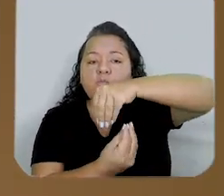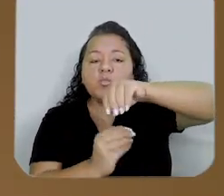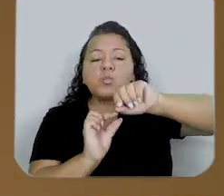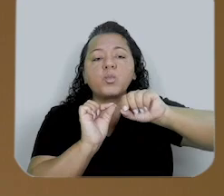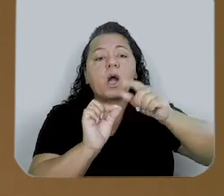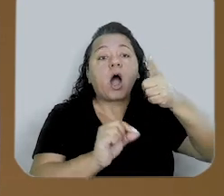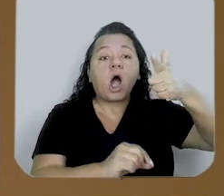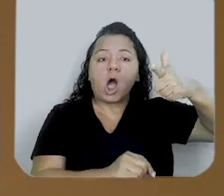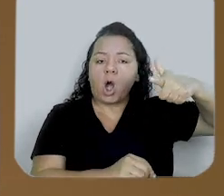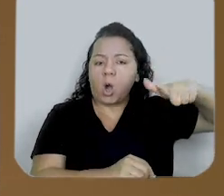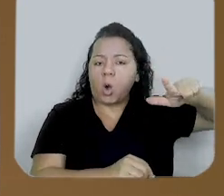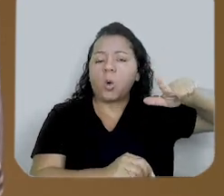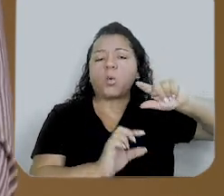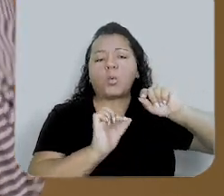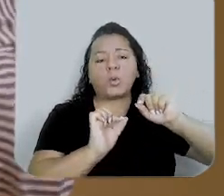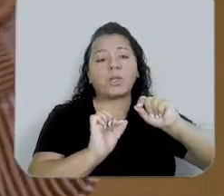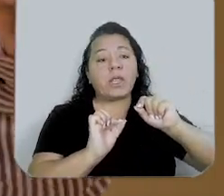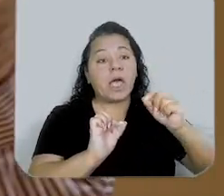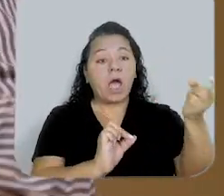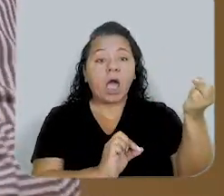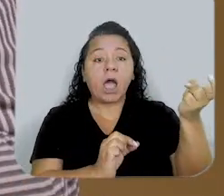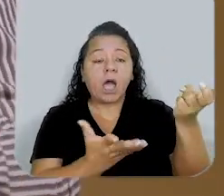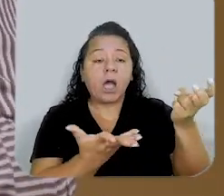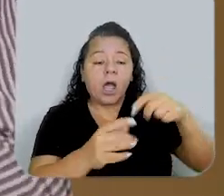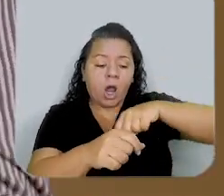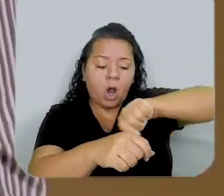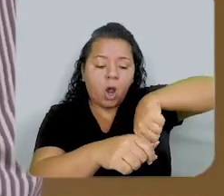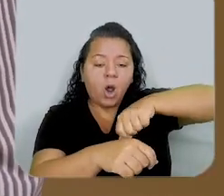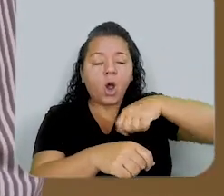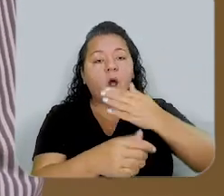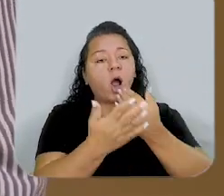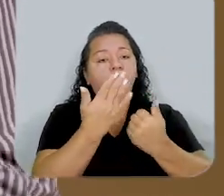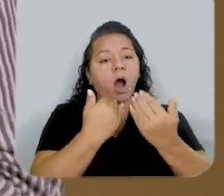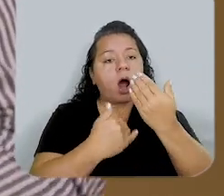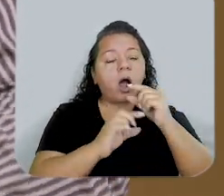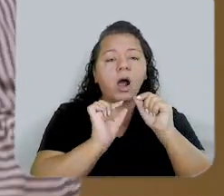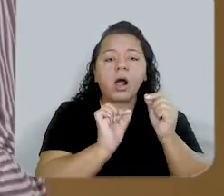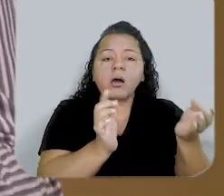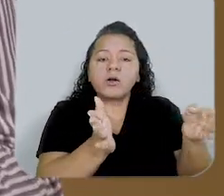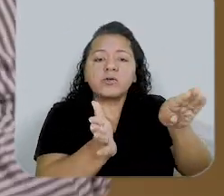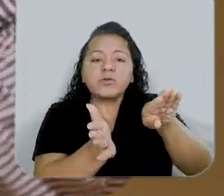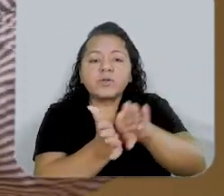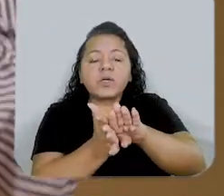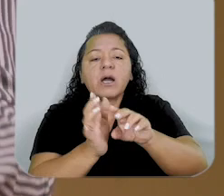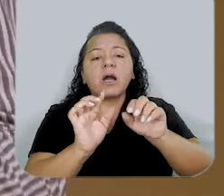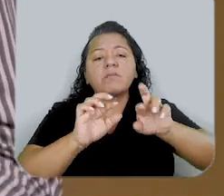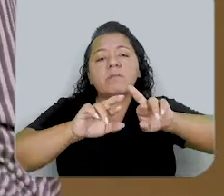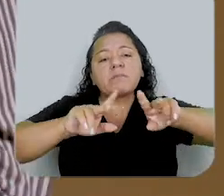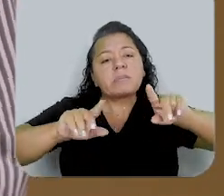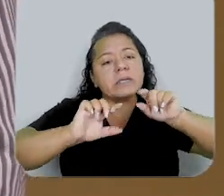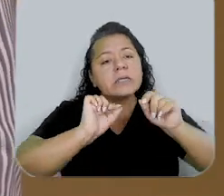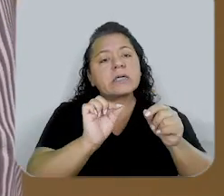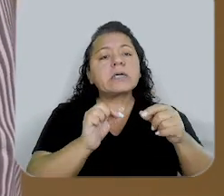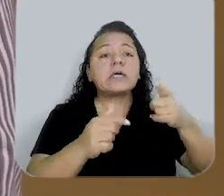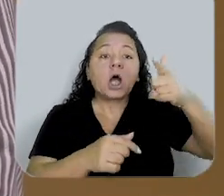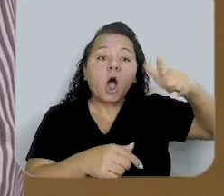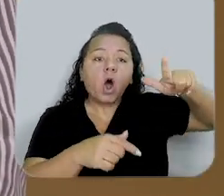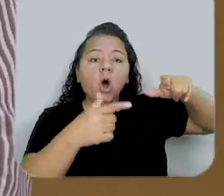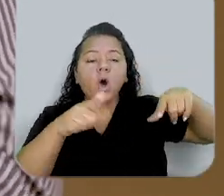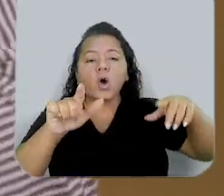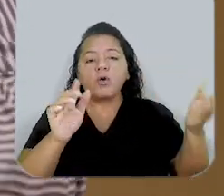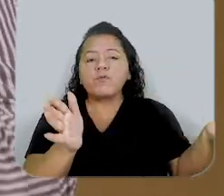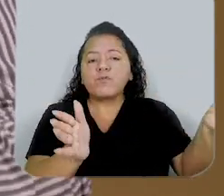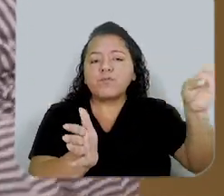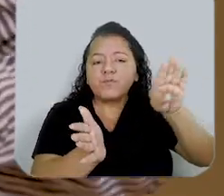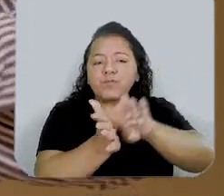de outras culinárias aqui, com a chegada desses estranhos, desses não indígenas, dessas outras culturas que vieram para a Amazônia